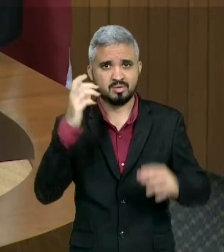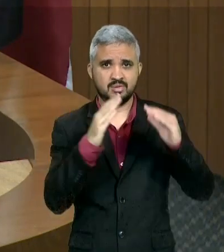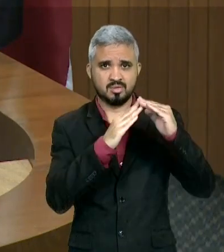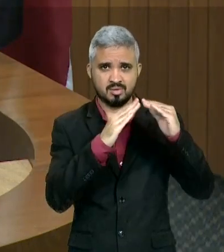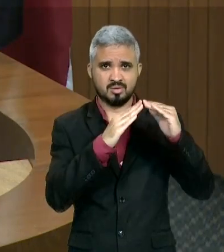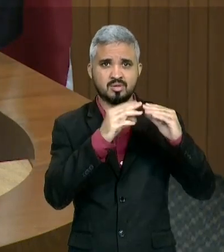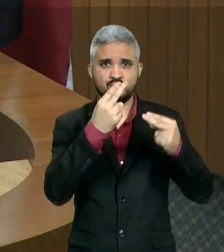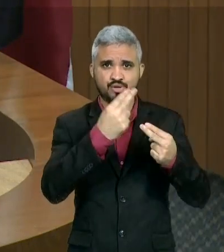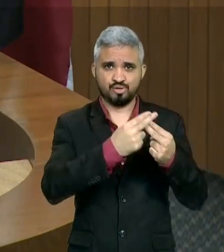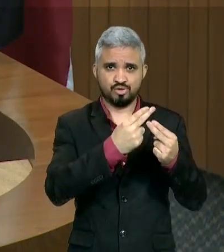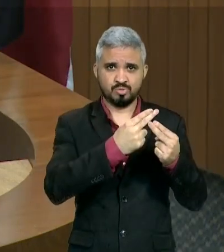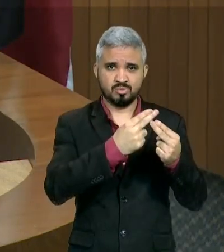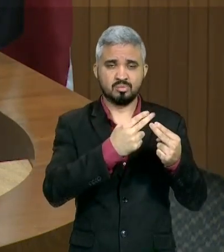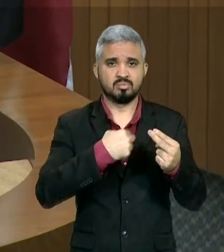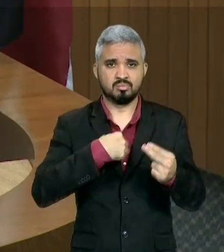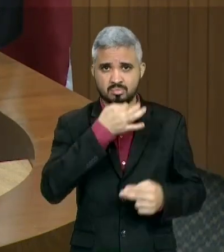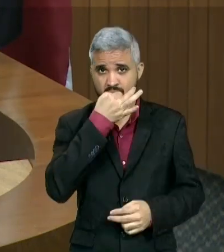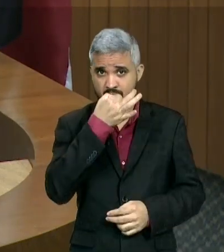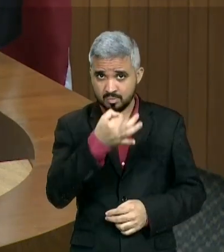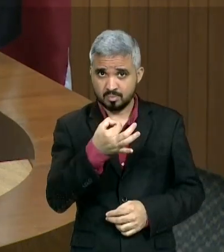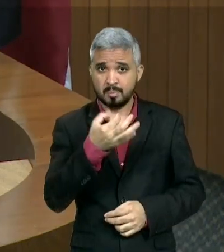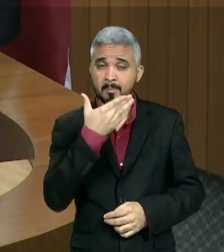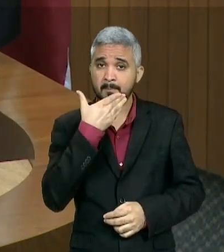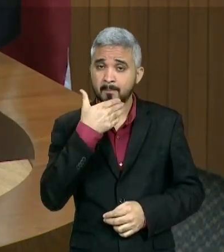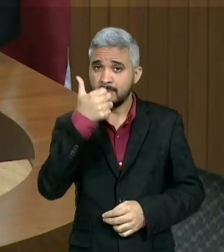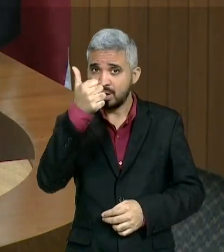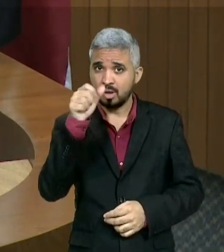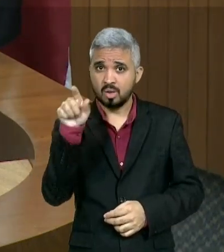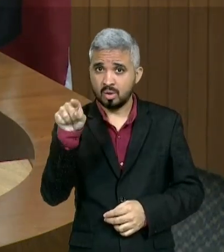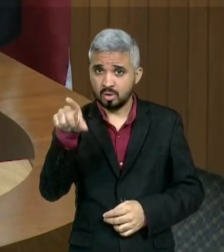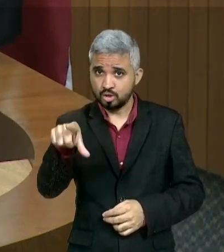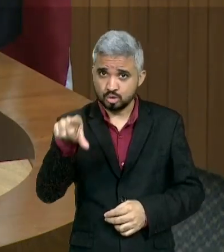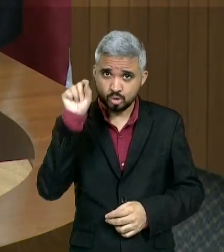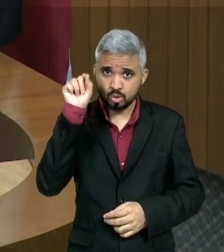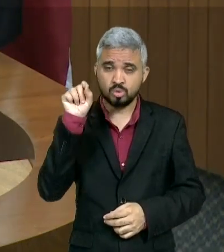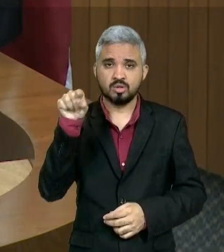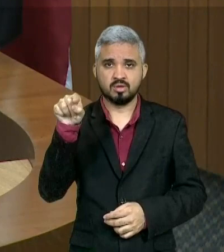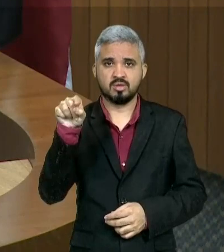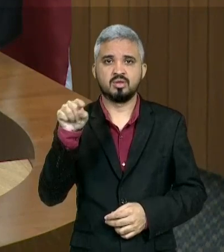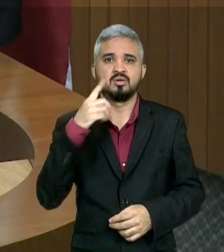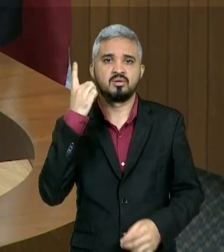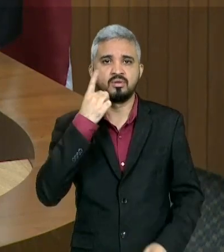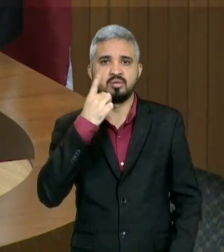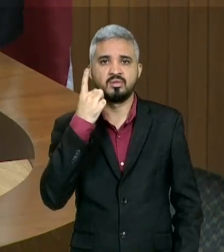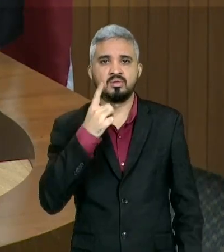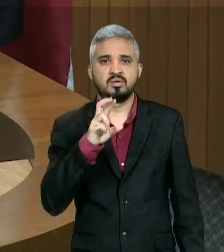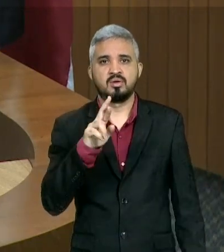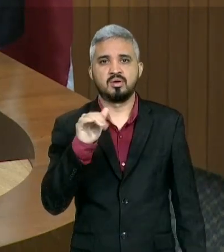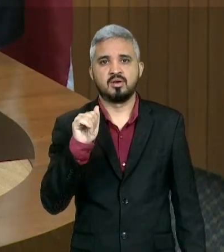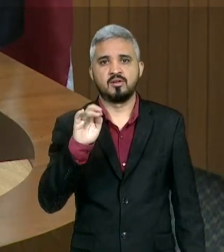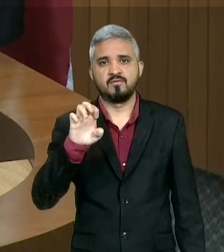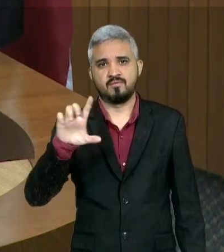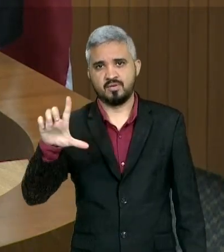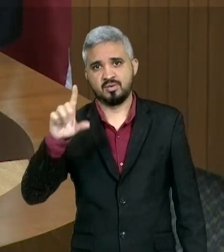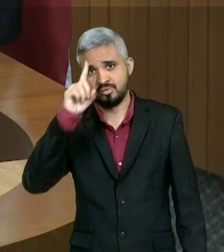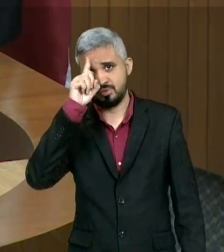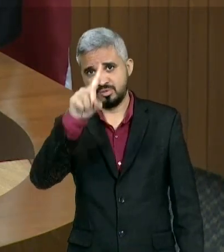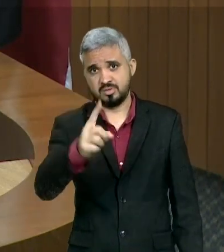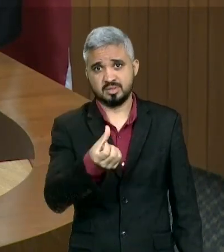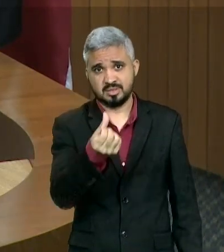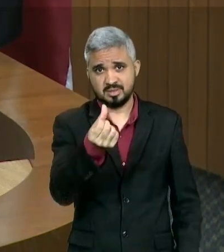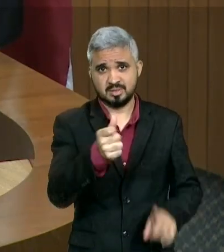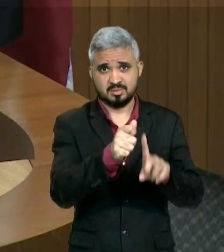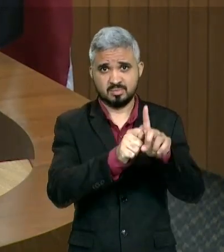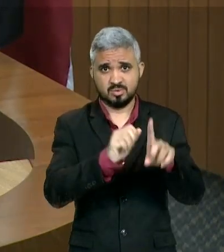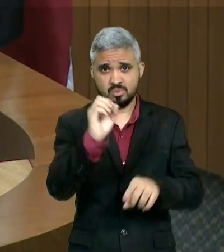nossa cidade, para a minha querida Timon, é a vitória do deputado Rafael no dia 6 de outubro desse ano. E eu